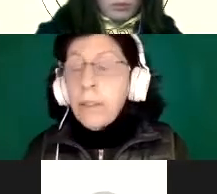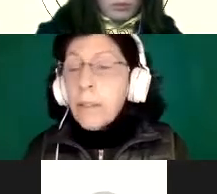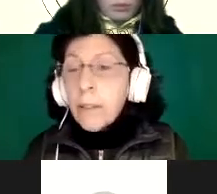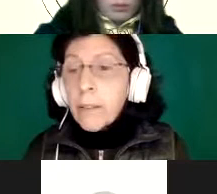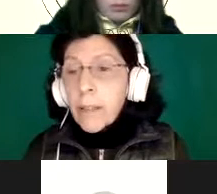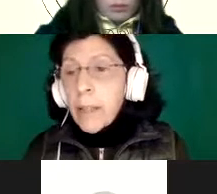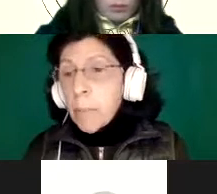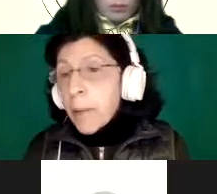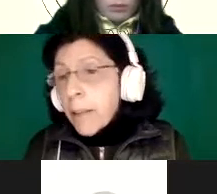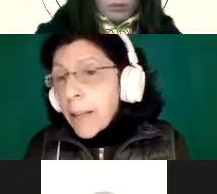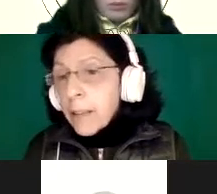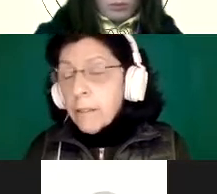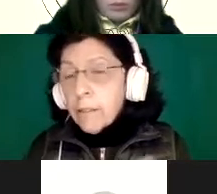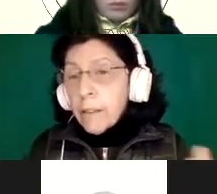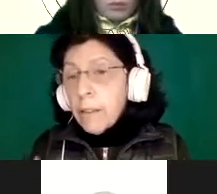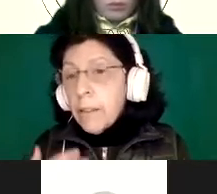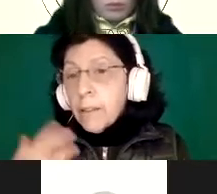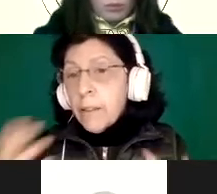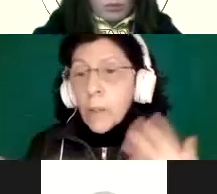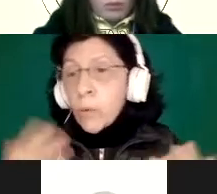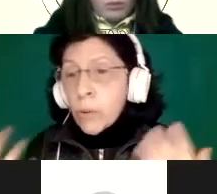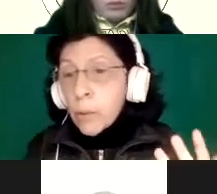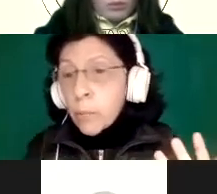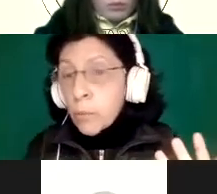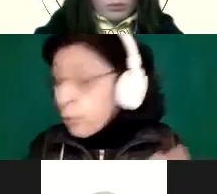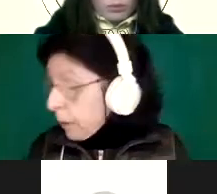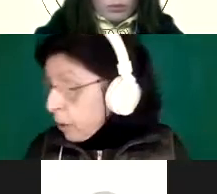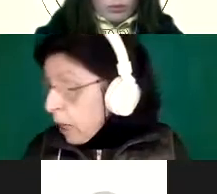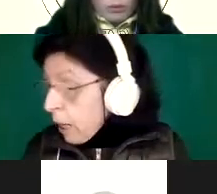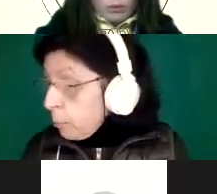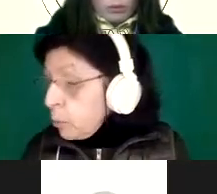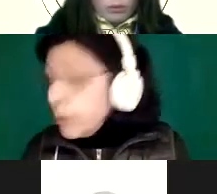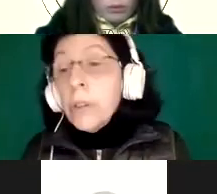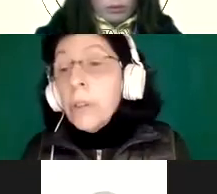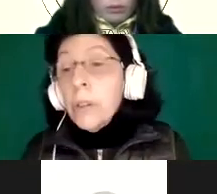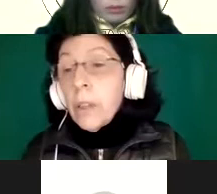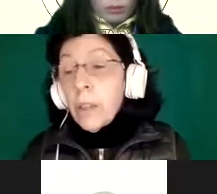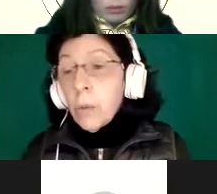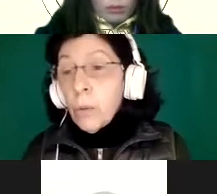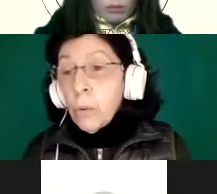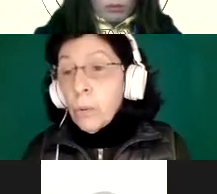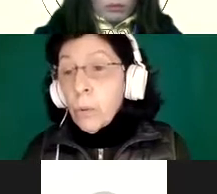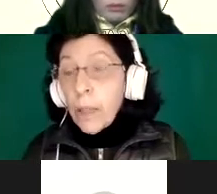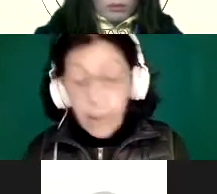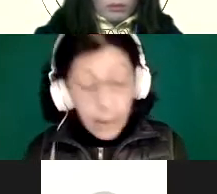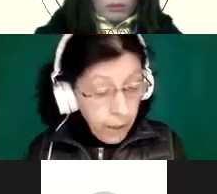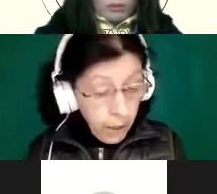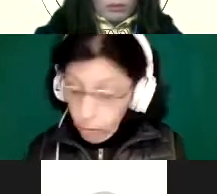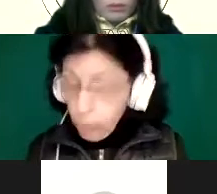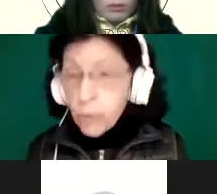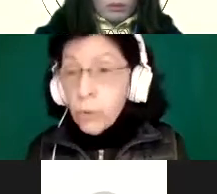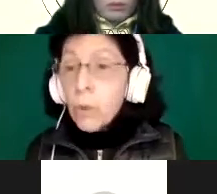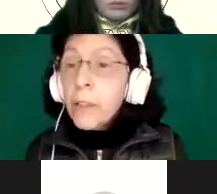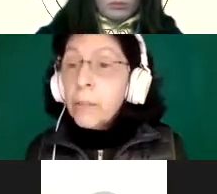ter interesse para além de ser o conhecimento pelo conhecimento. Porque a